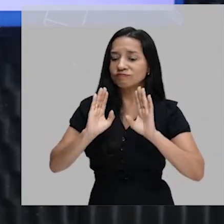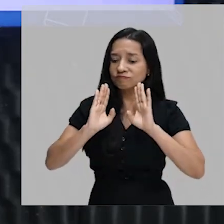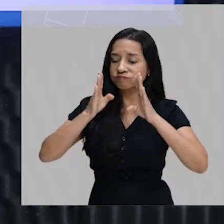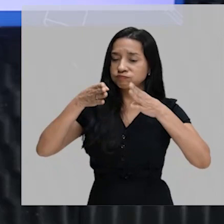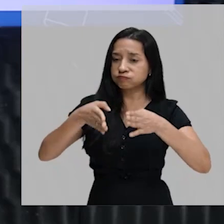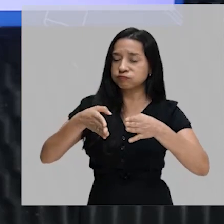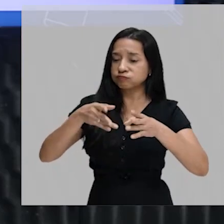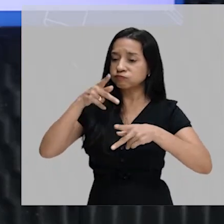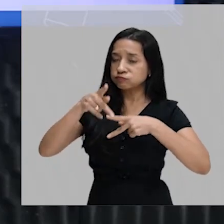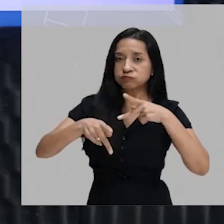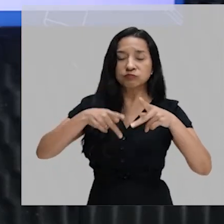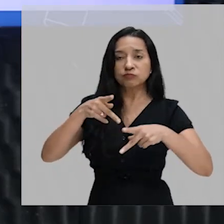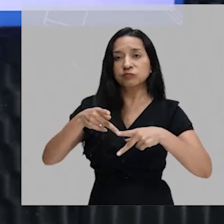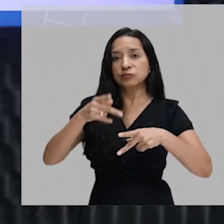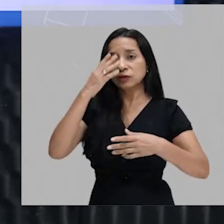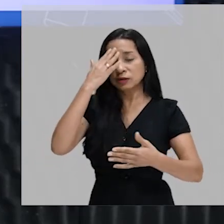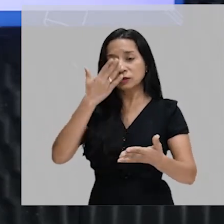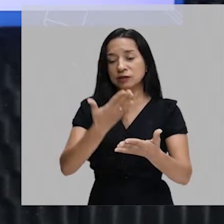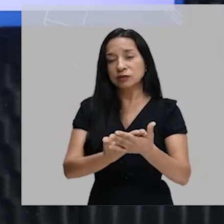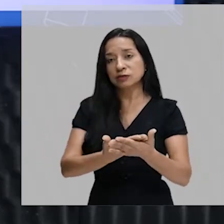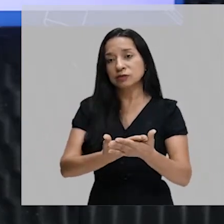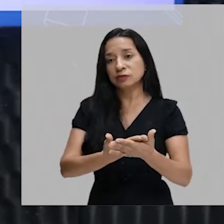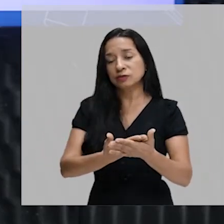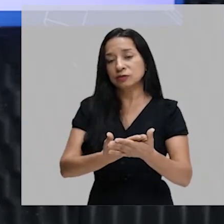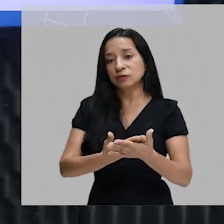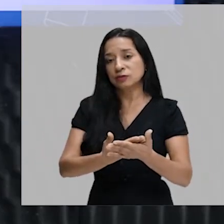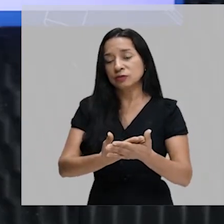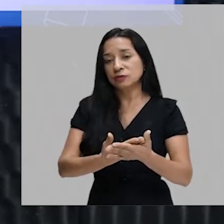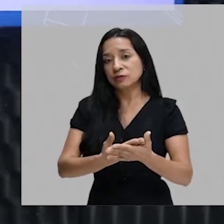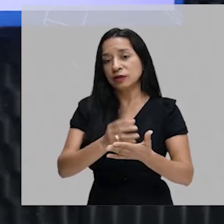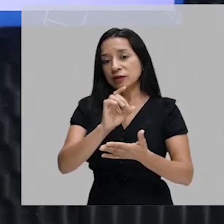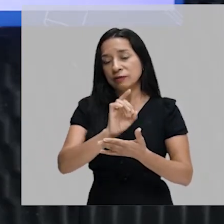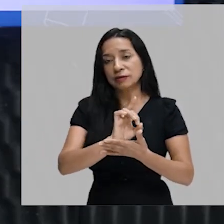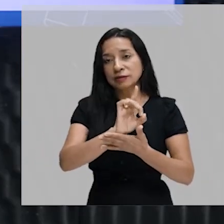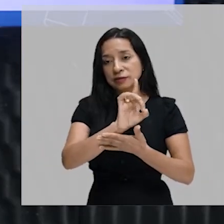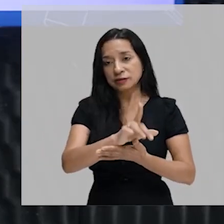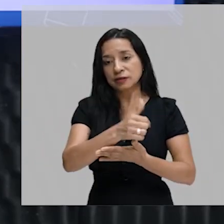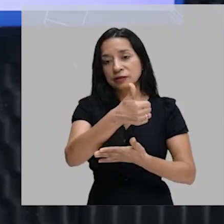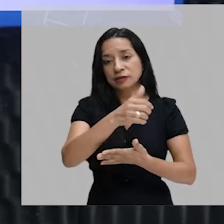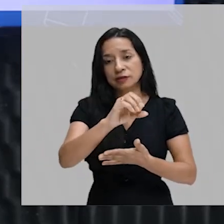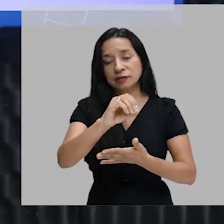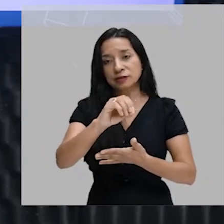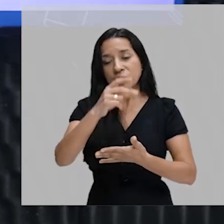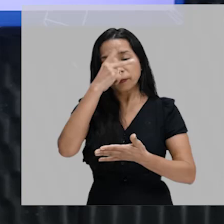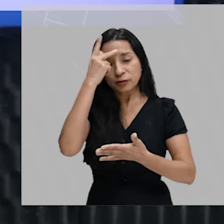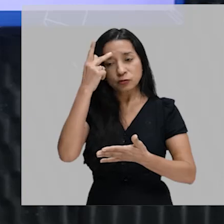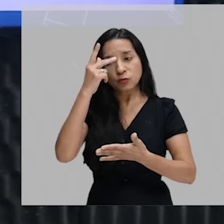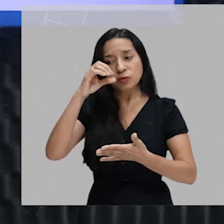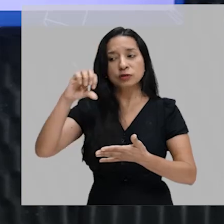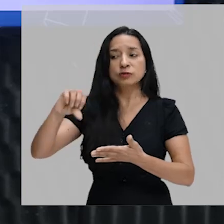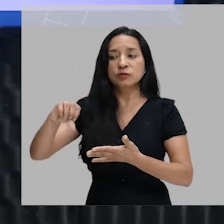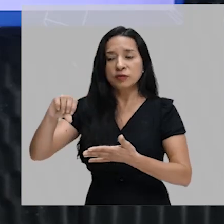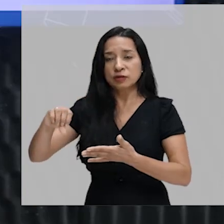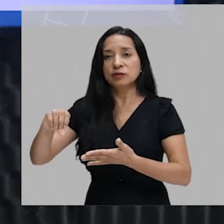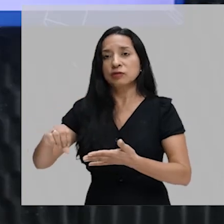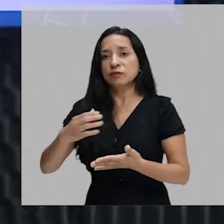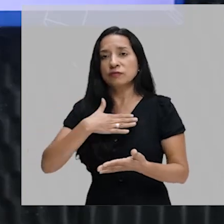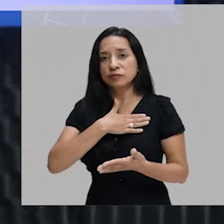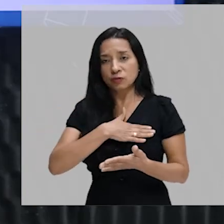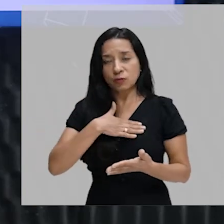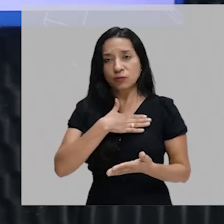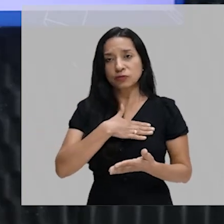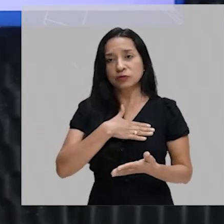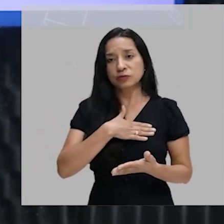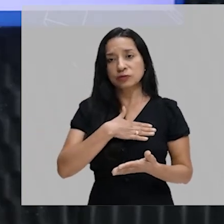que a cada 100 pessoas, 99 gostam daquela obra. É engraçada, faz uma crítica